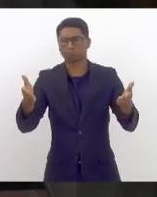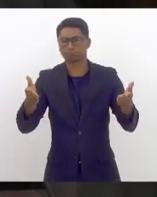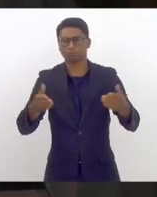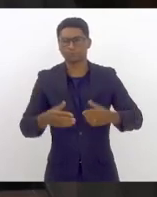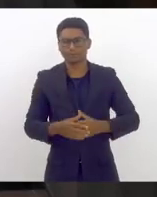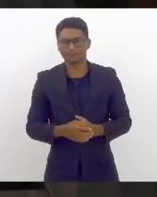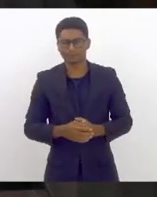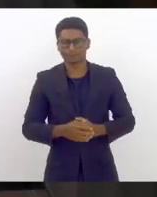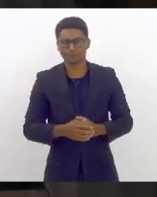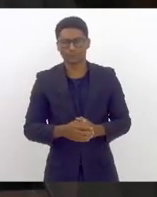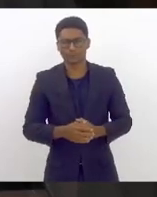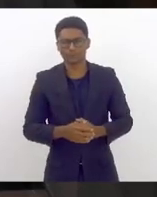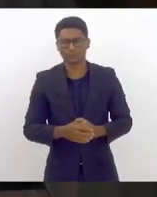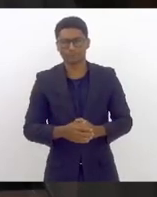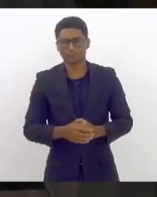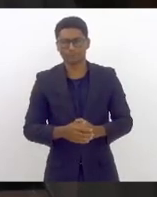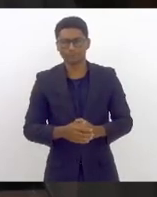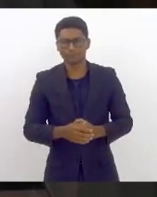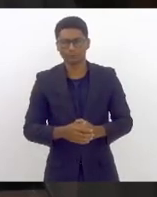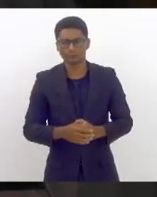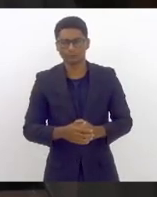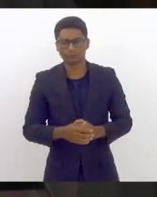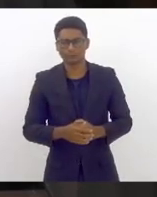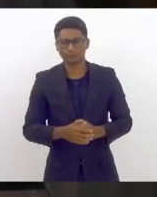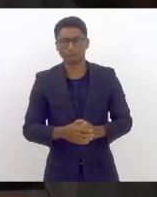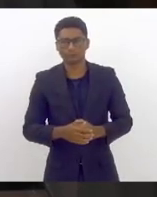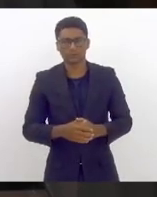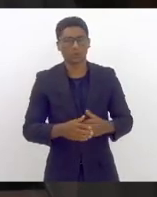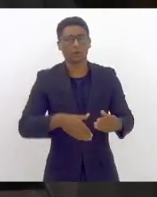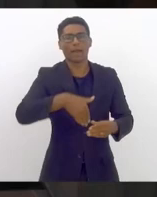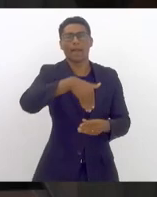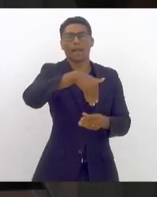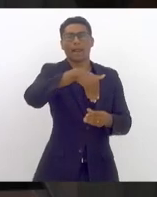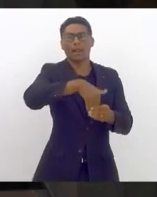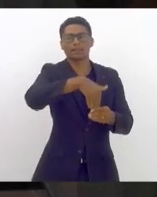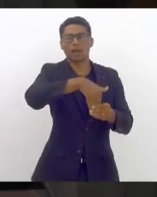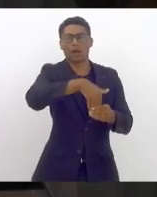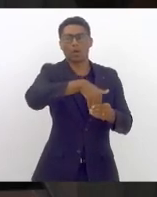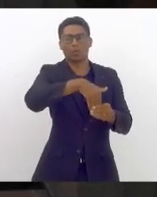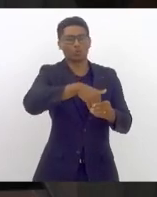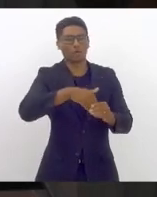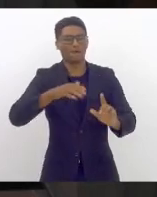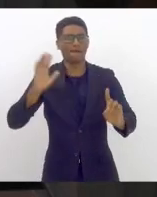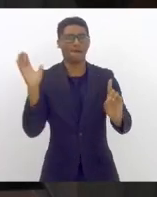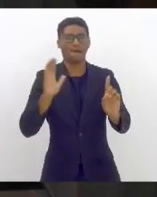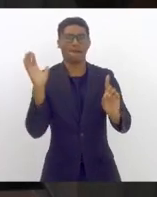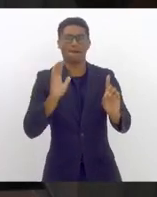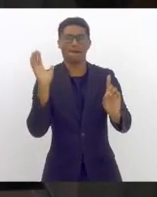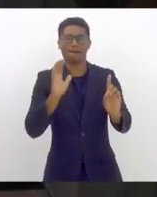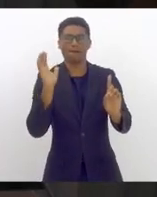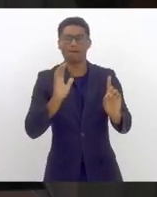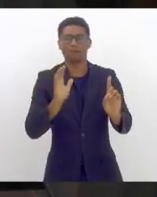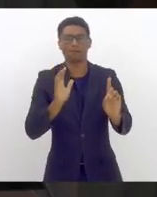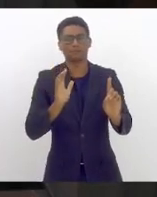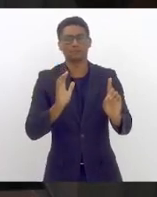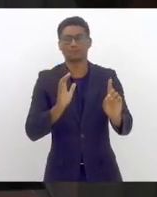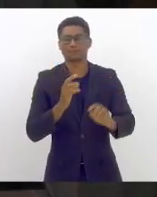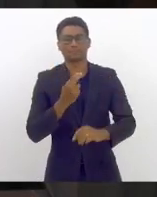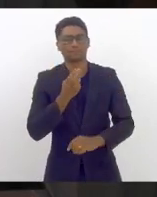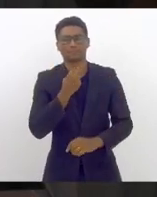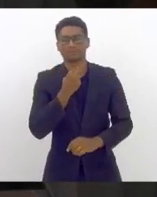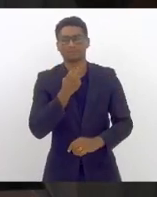interferir nos processos eleitorais com direcionamento de